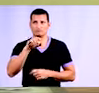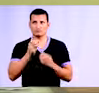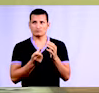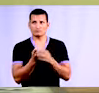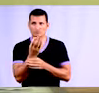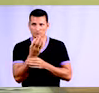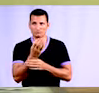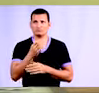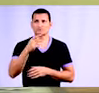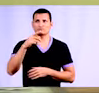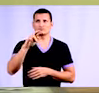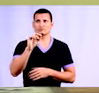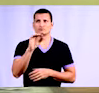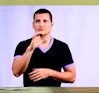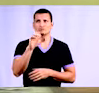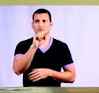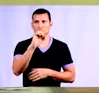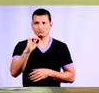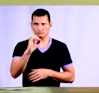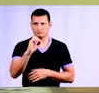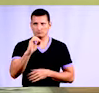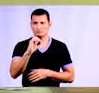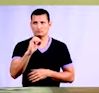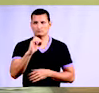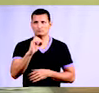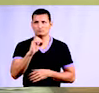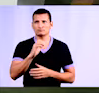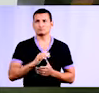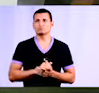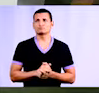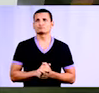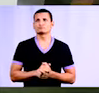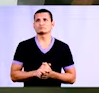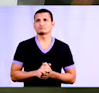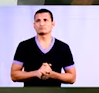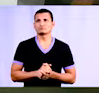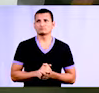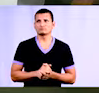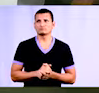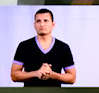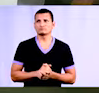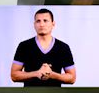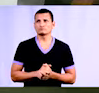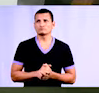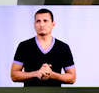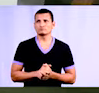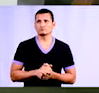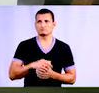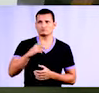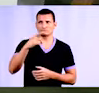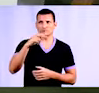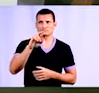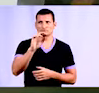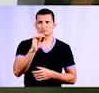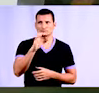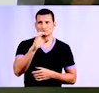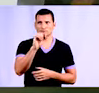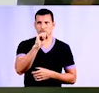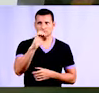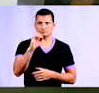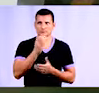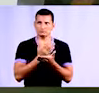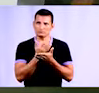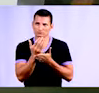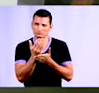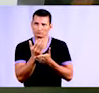pelo processo, tá certo? Processo, no caso, não é palpável, né, professor? Não, pela máquina. porque, veja bem, o processo ele vai gerar um endereço começando